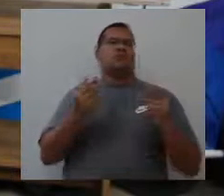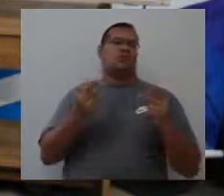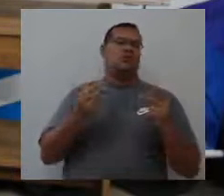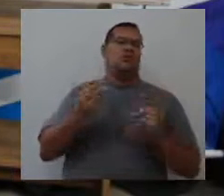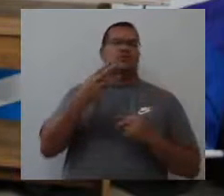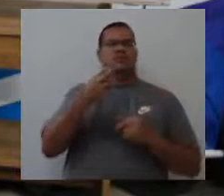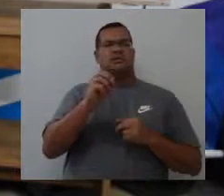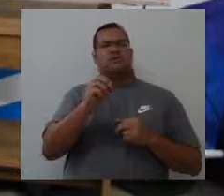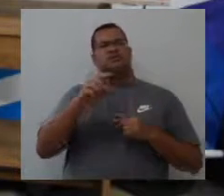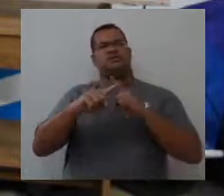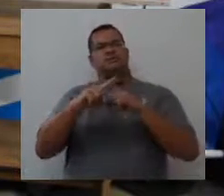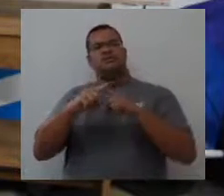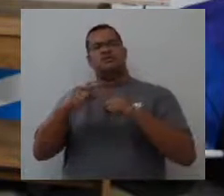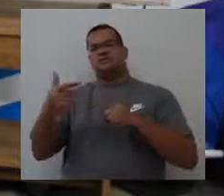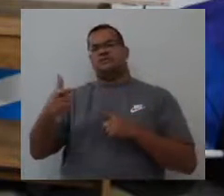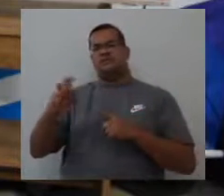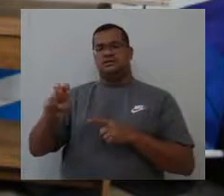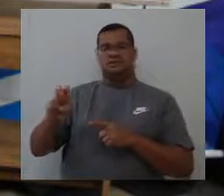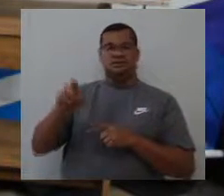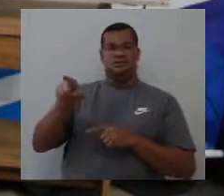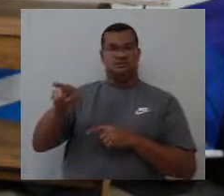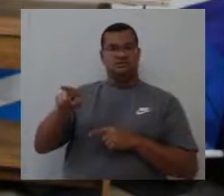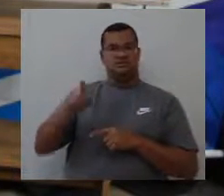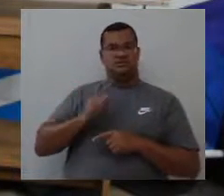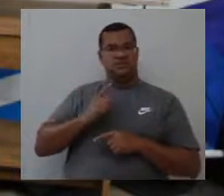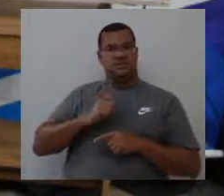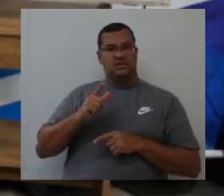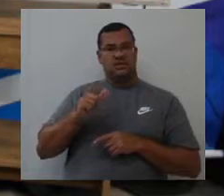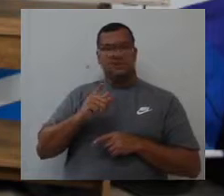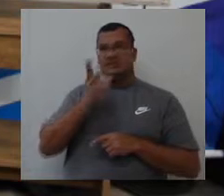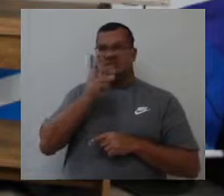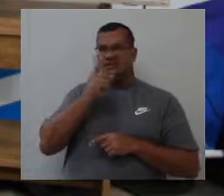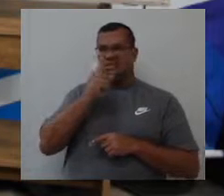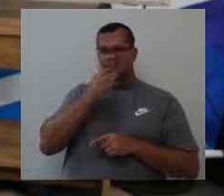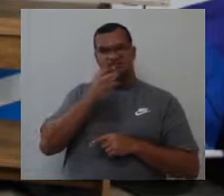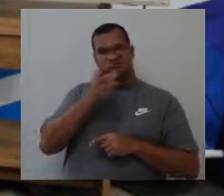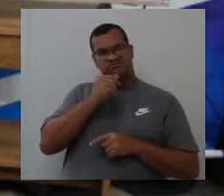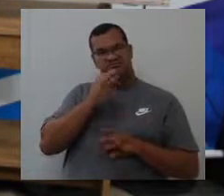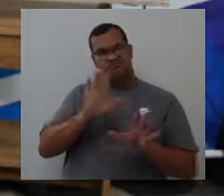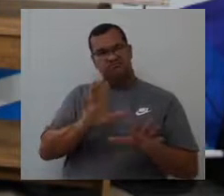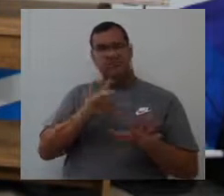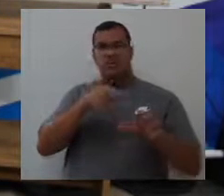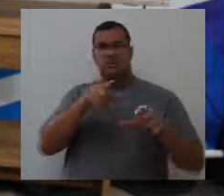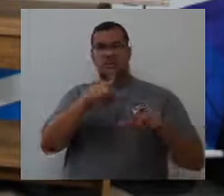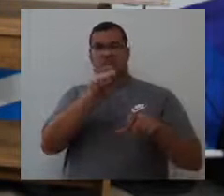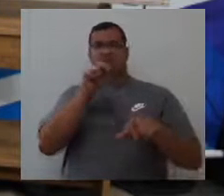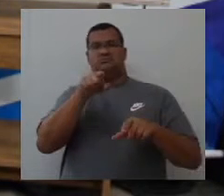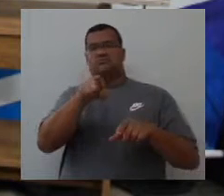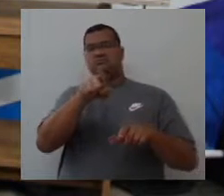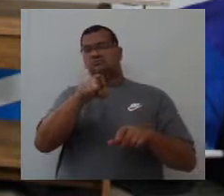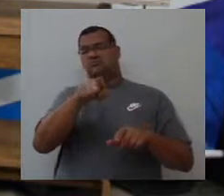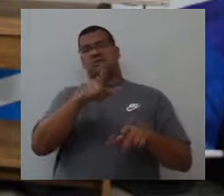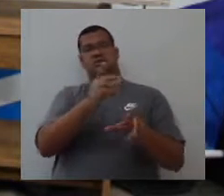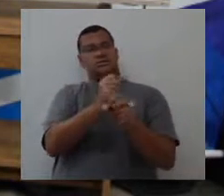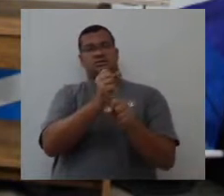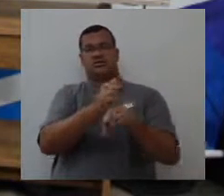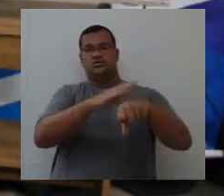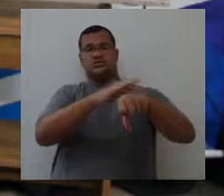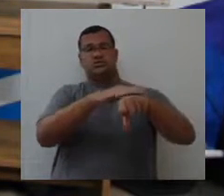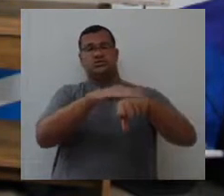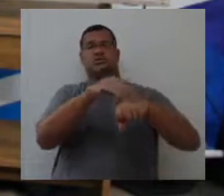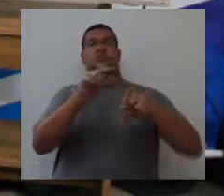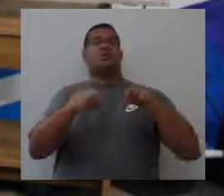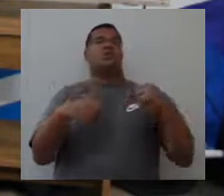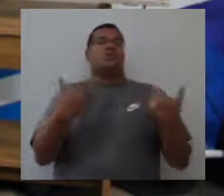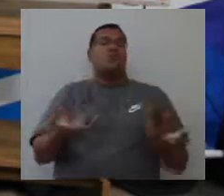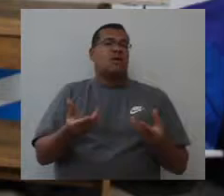30 vezes 25. Percebe que dessa forma tu leva mais tempo, mas a escolha é tua, o caminho que vai fazer é você, tá certo? Você escolhe